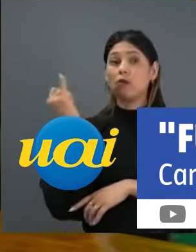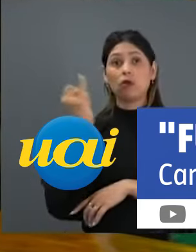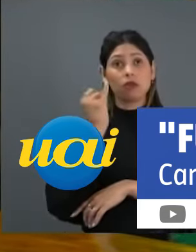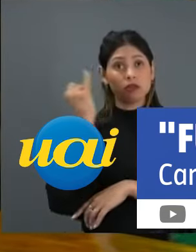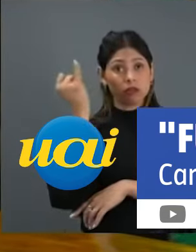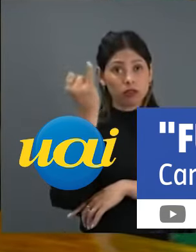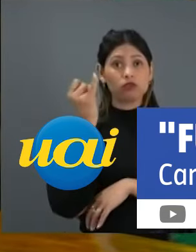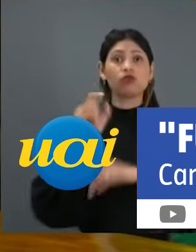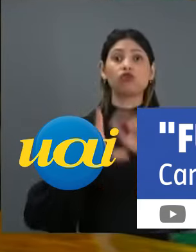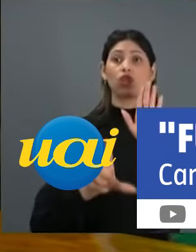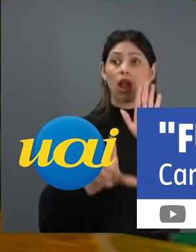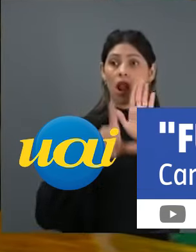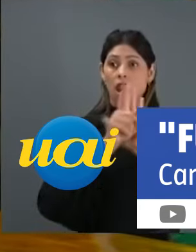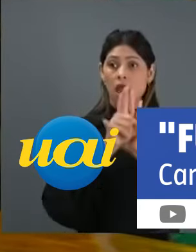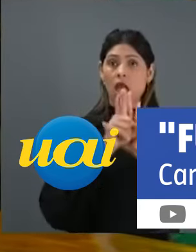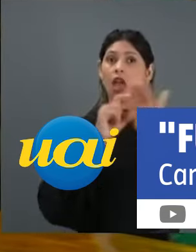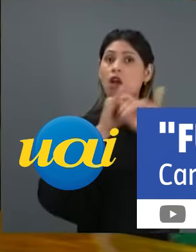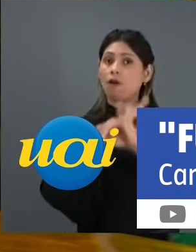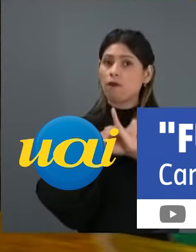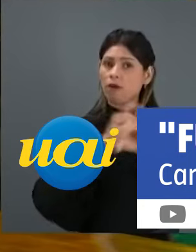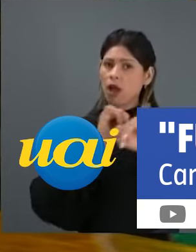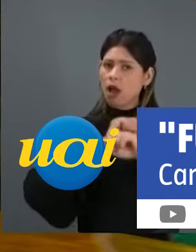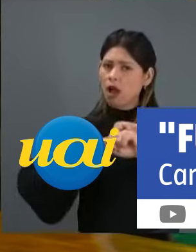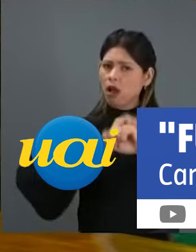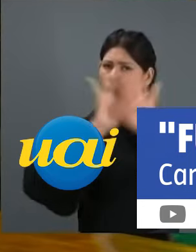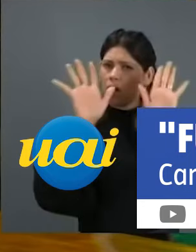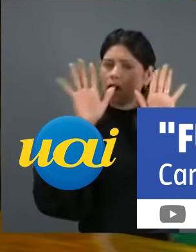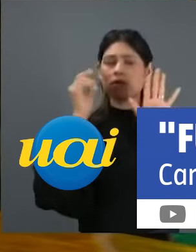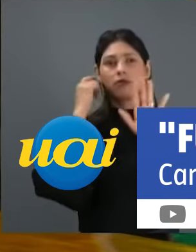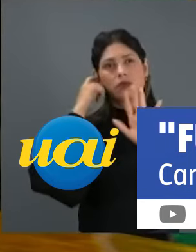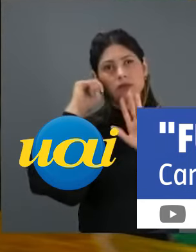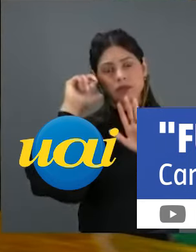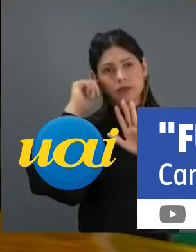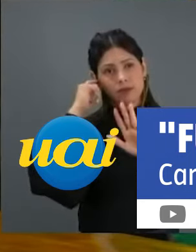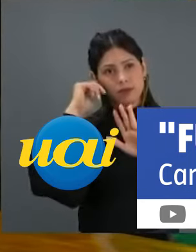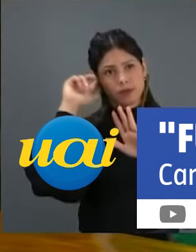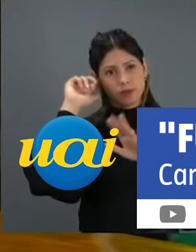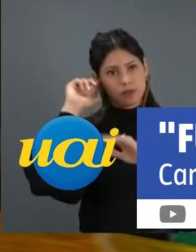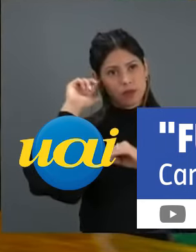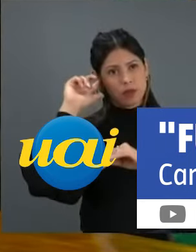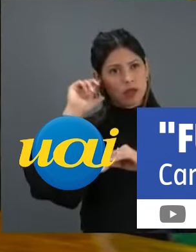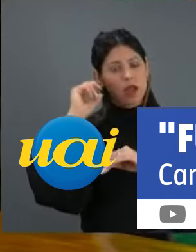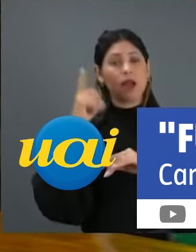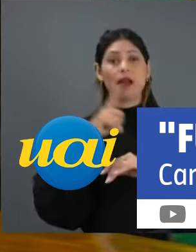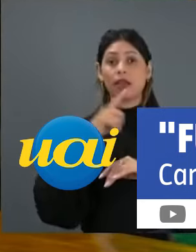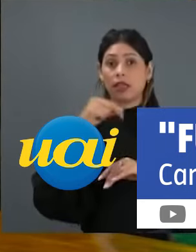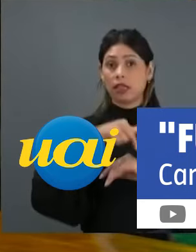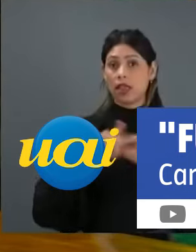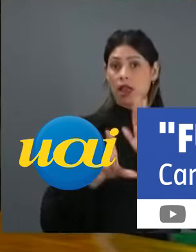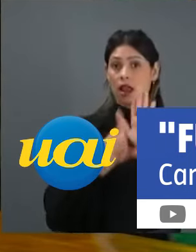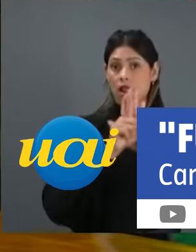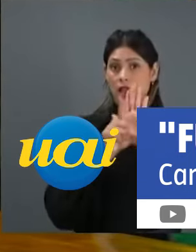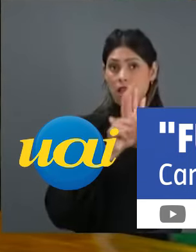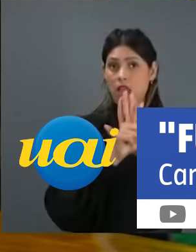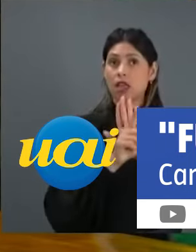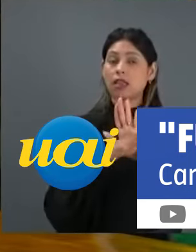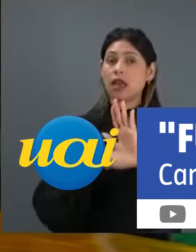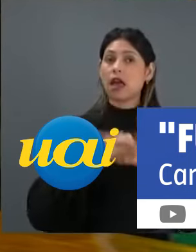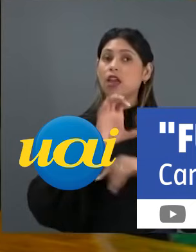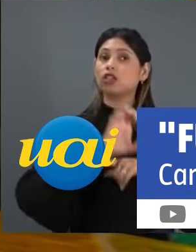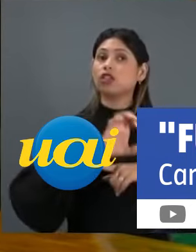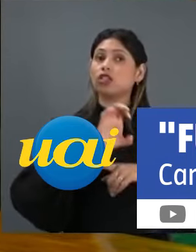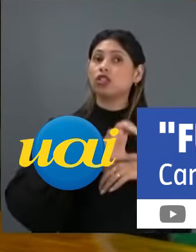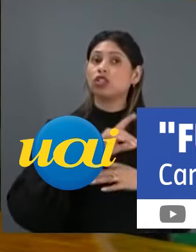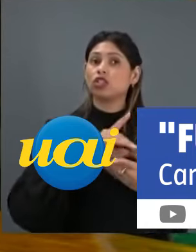lei muito bem claro, como está aqui expressa nessa lei do Estado Democrático de Direito. Também